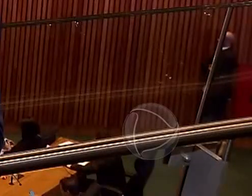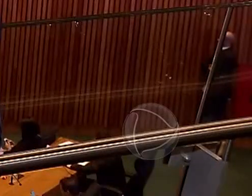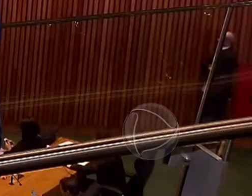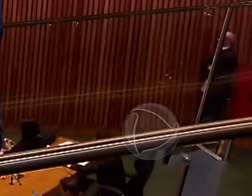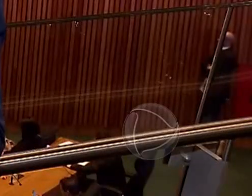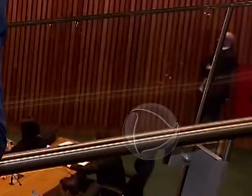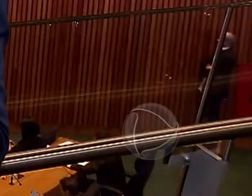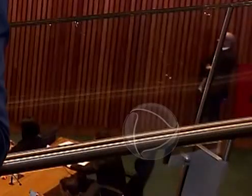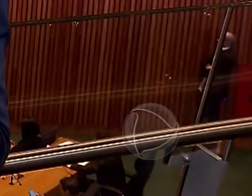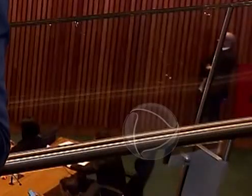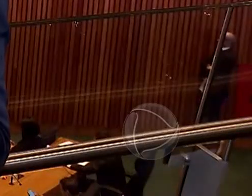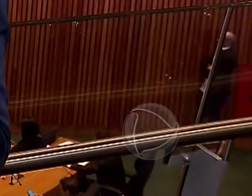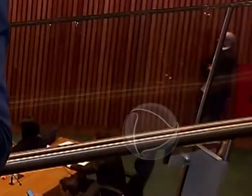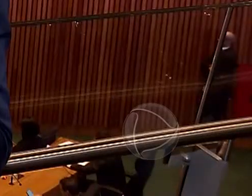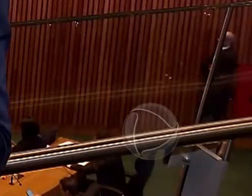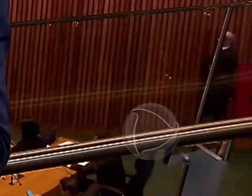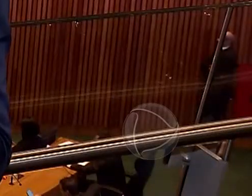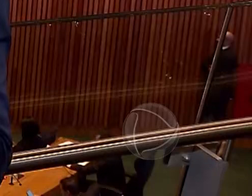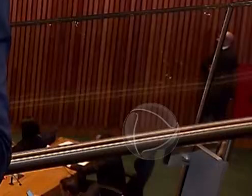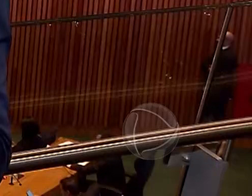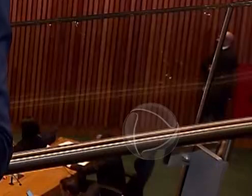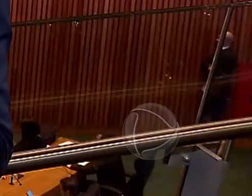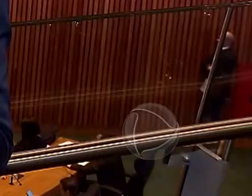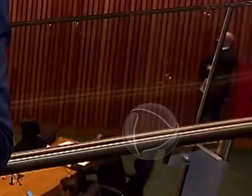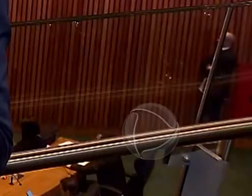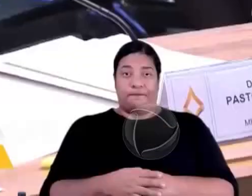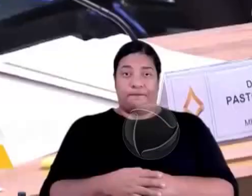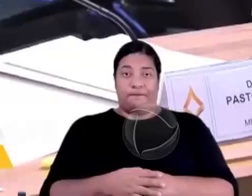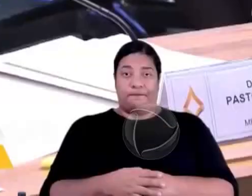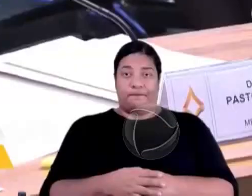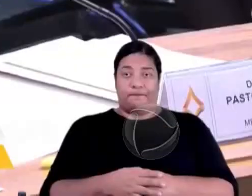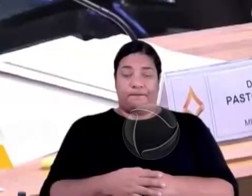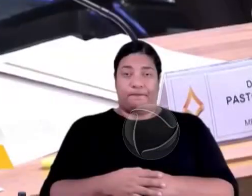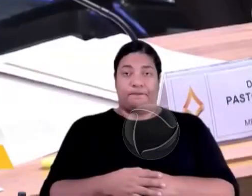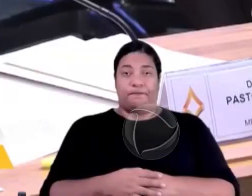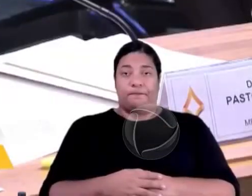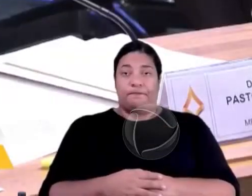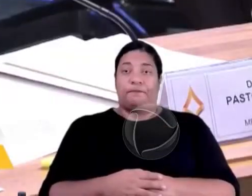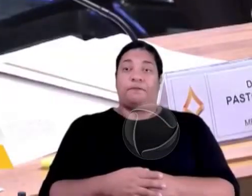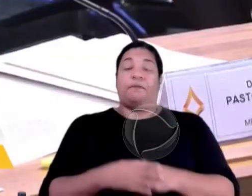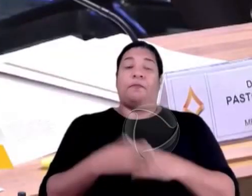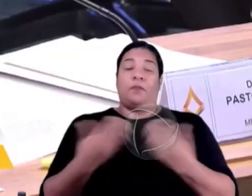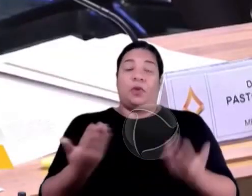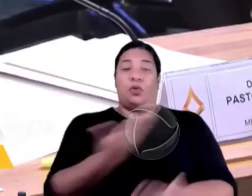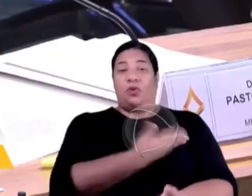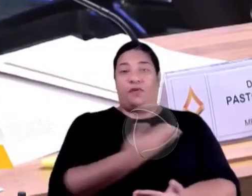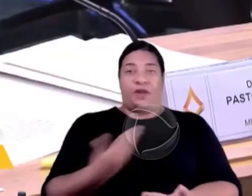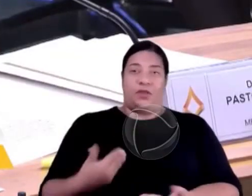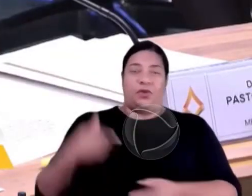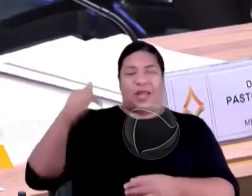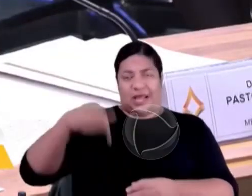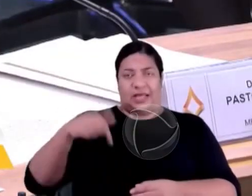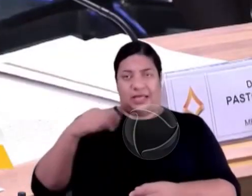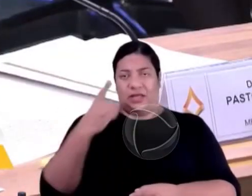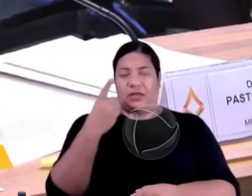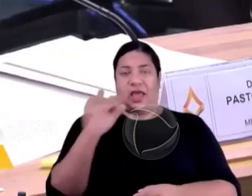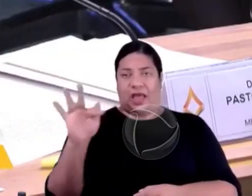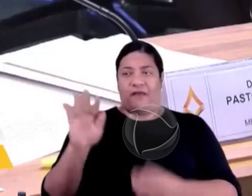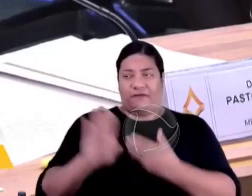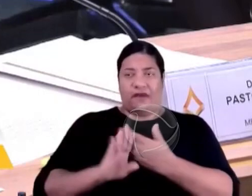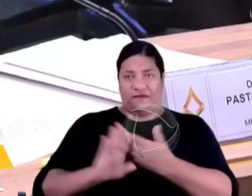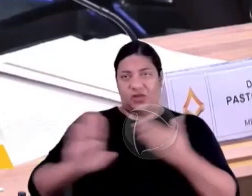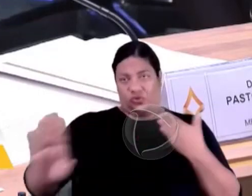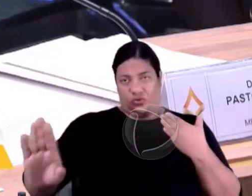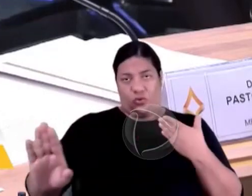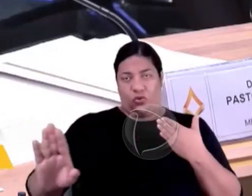que cancelou a vinda na véspera do depoimento embora o governador do Distrito Federal tenha sido afastado no início das